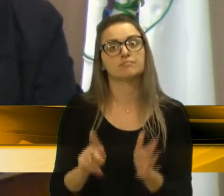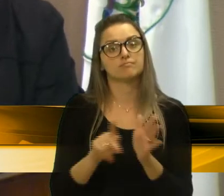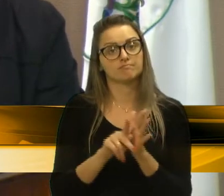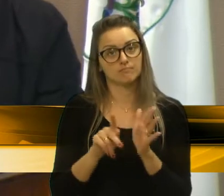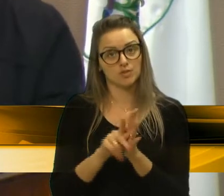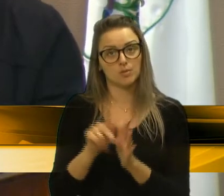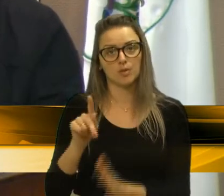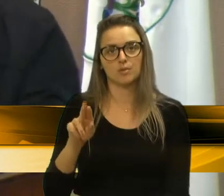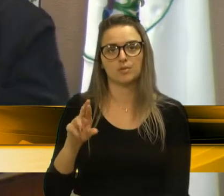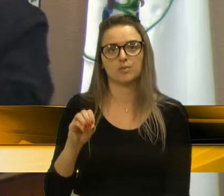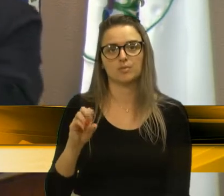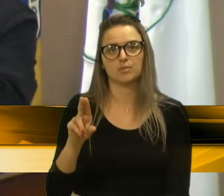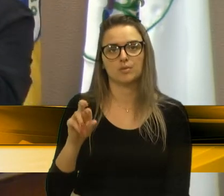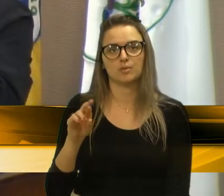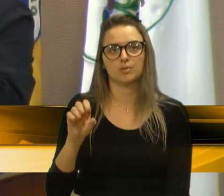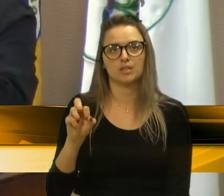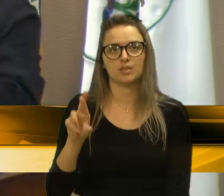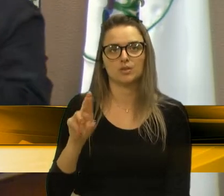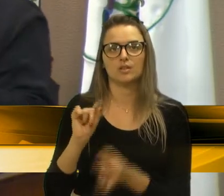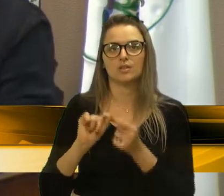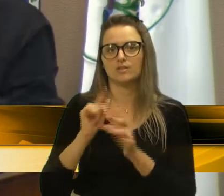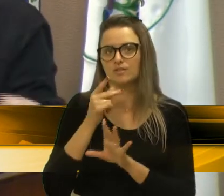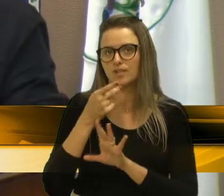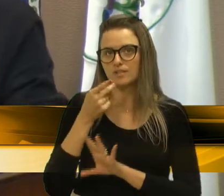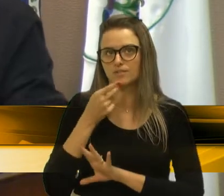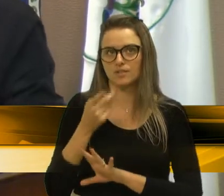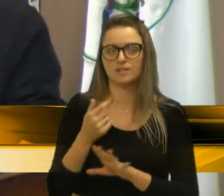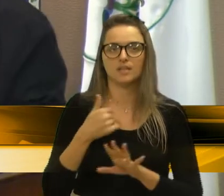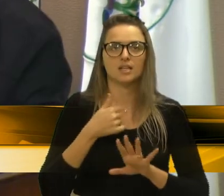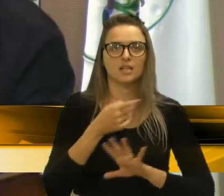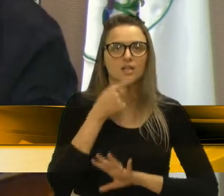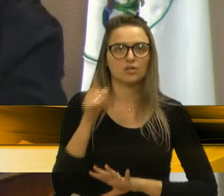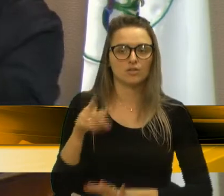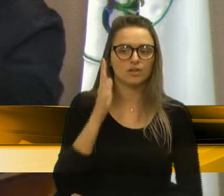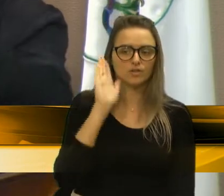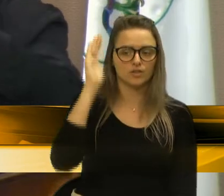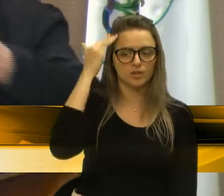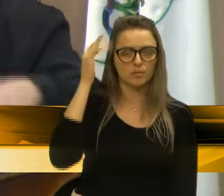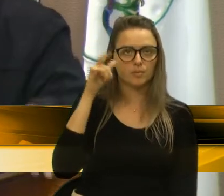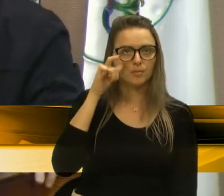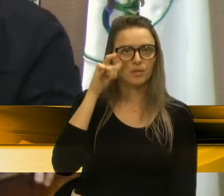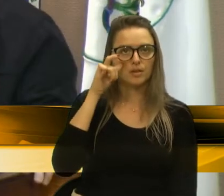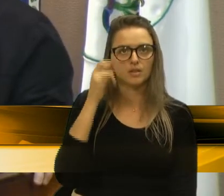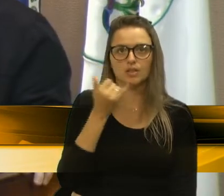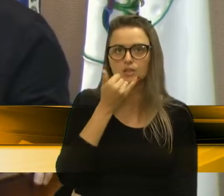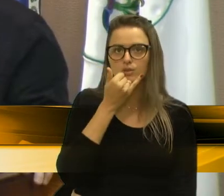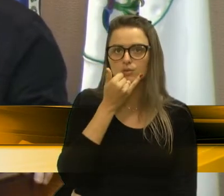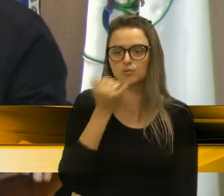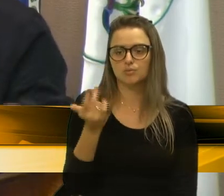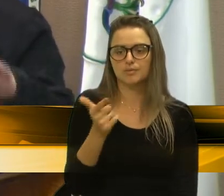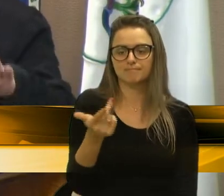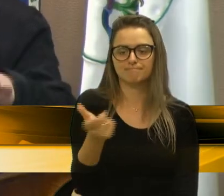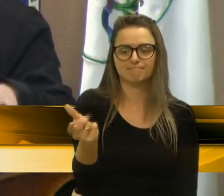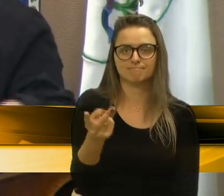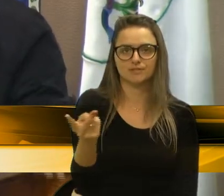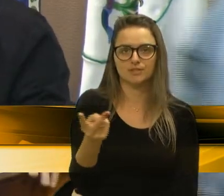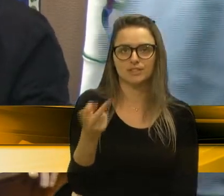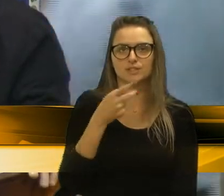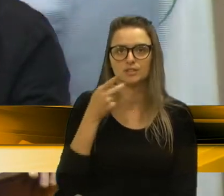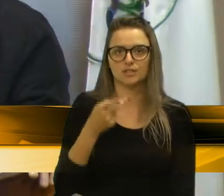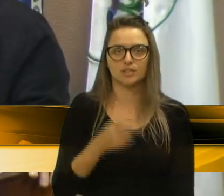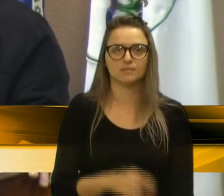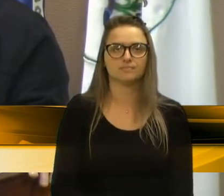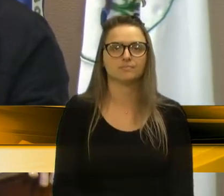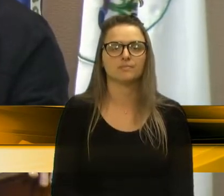procuradores fazem essa manifestação. Eu diria, vereador Felipe, vereador Paulo, me perdi, desculpe não ter lhe dado a parte, concluindo,